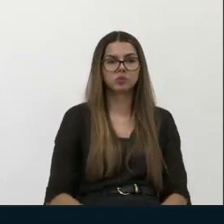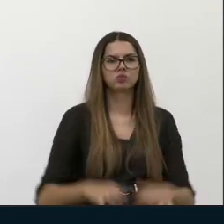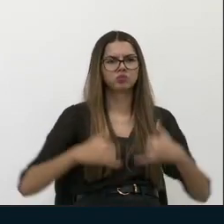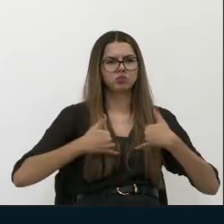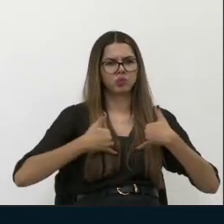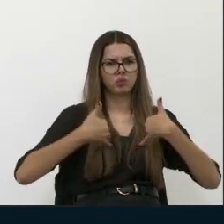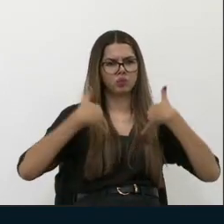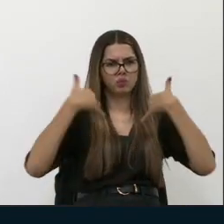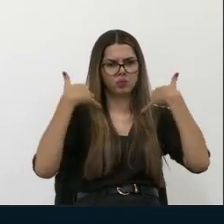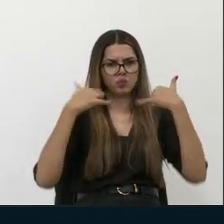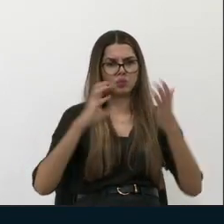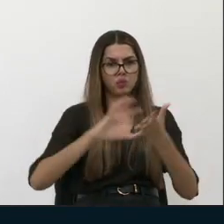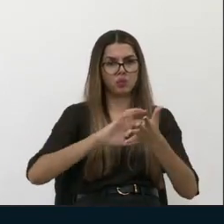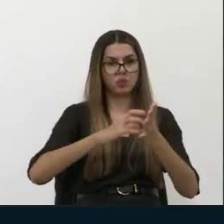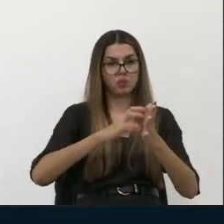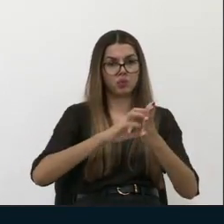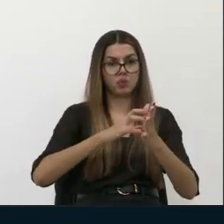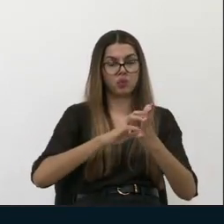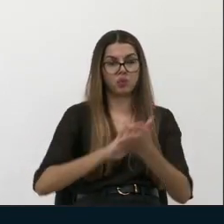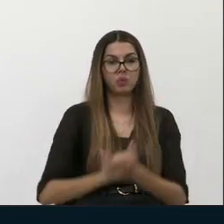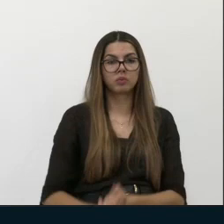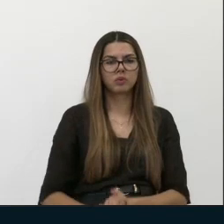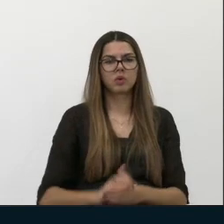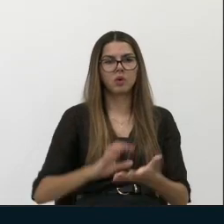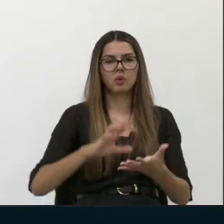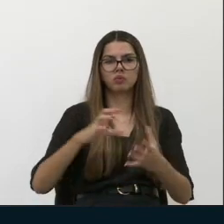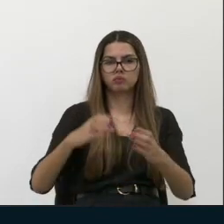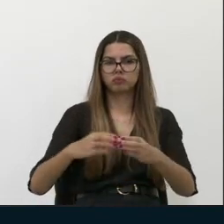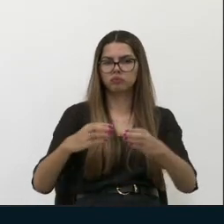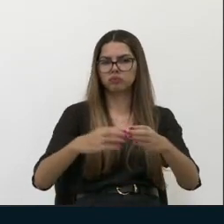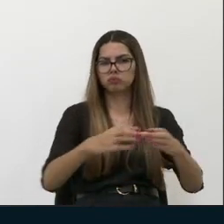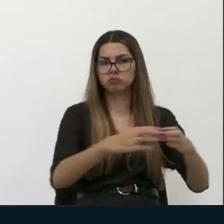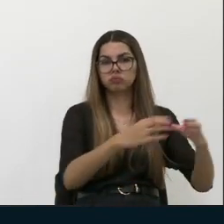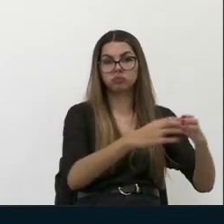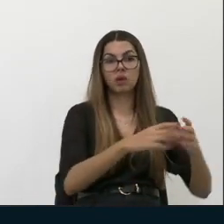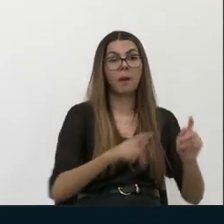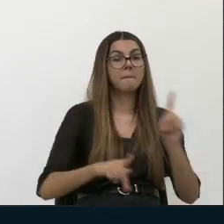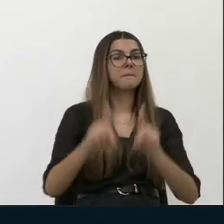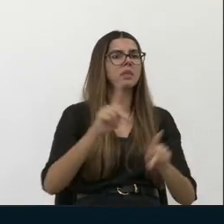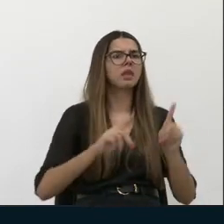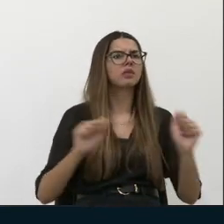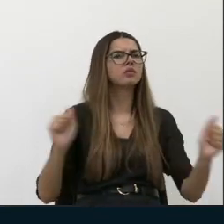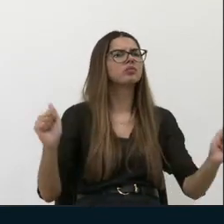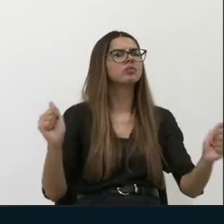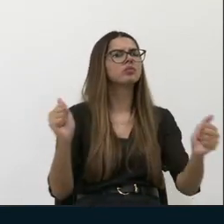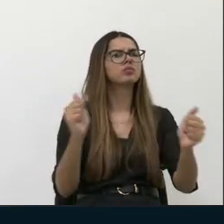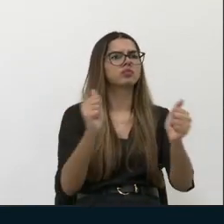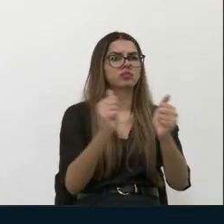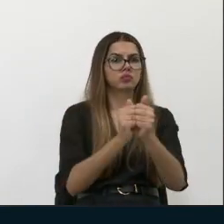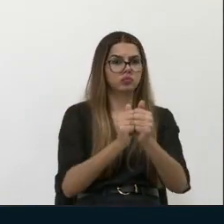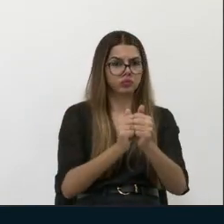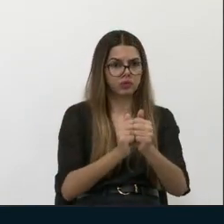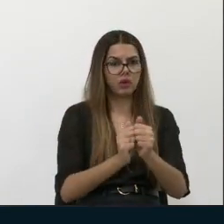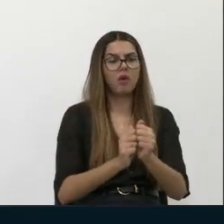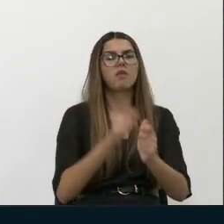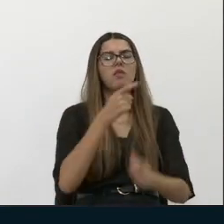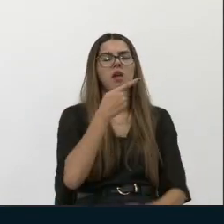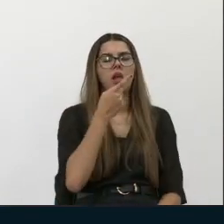mas estava a militância dos movimentos sindicais, dos movimentos sociais, estava a população todinha aqui e falando sobre